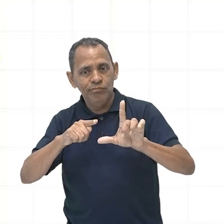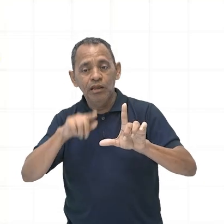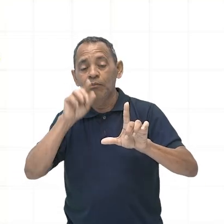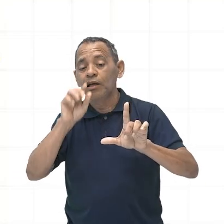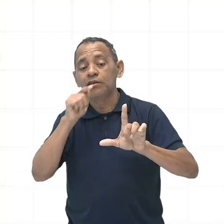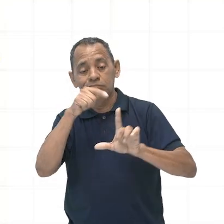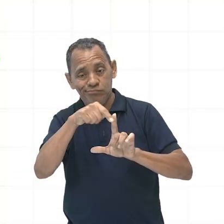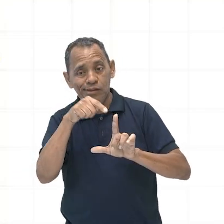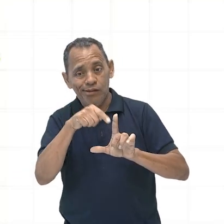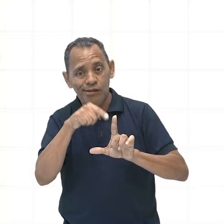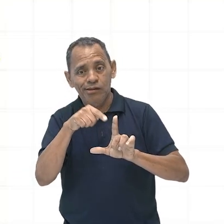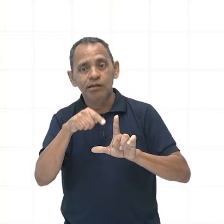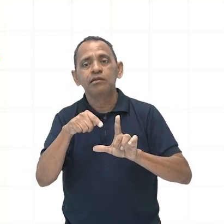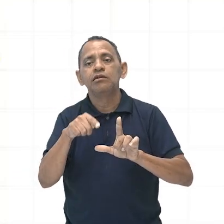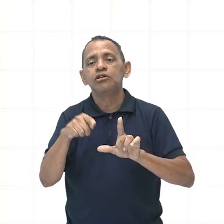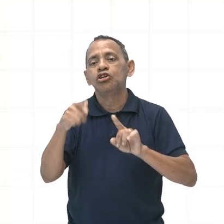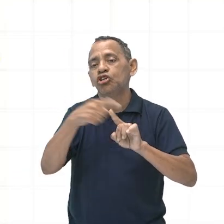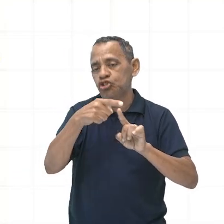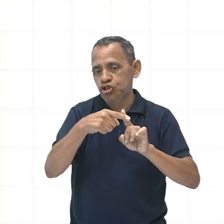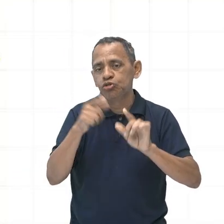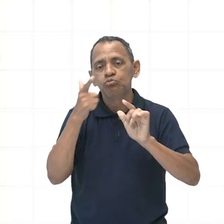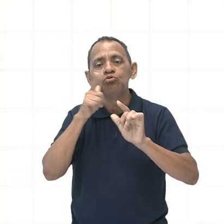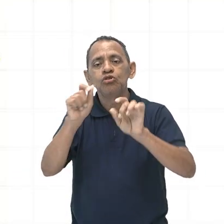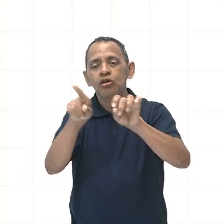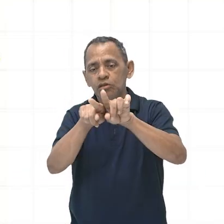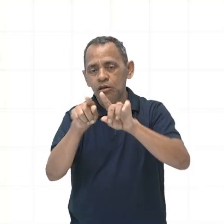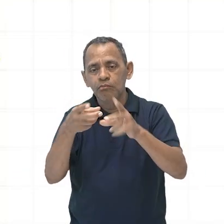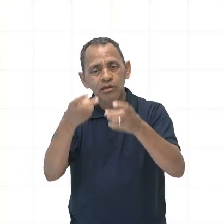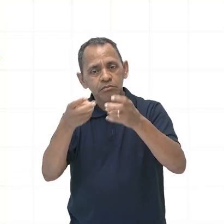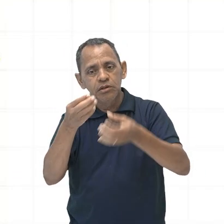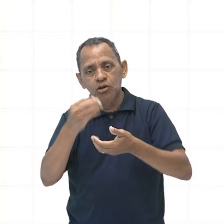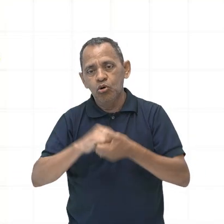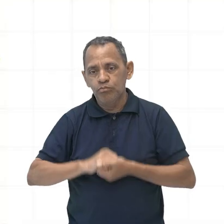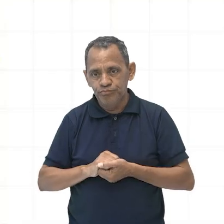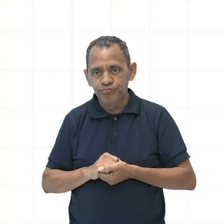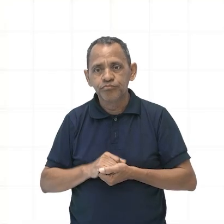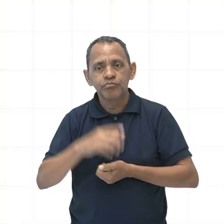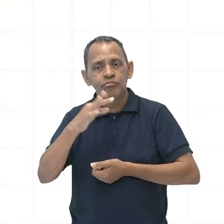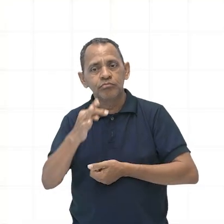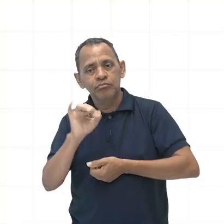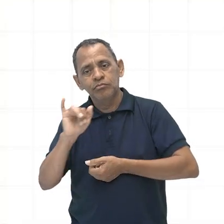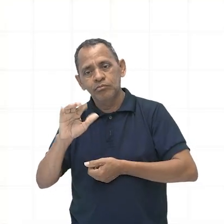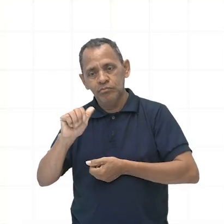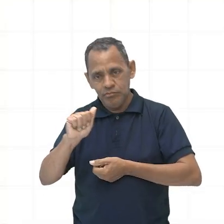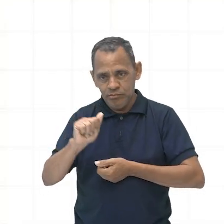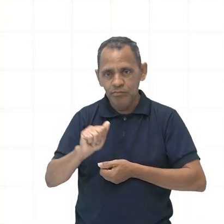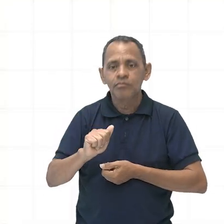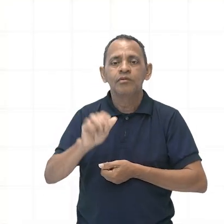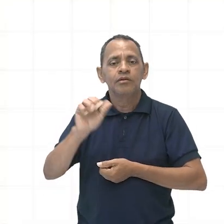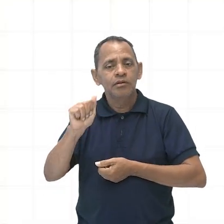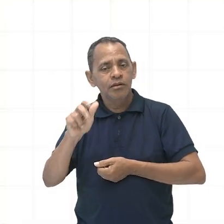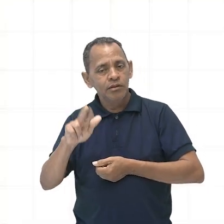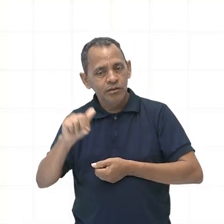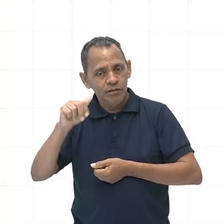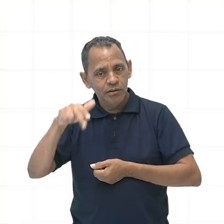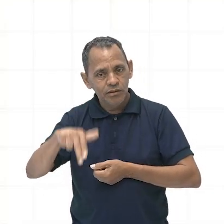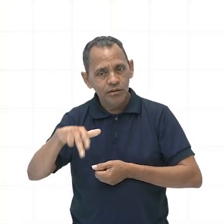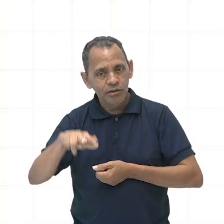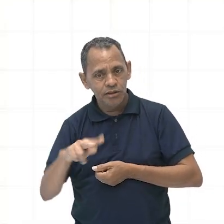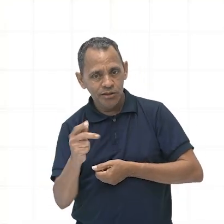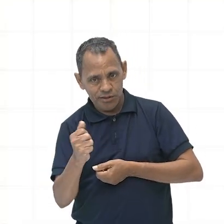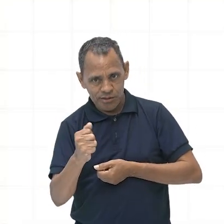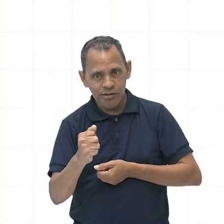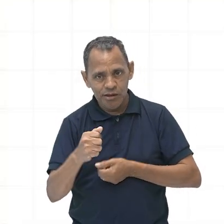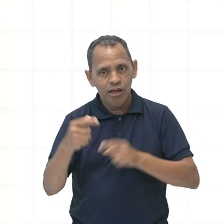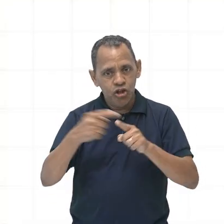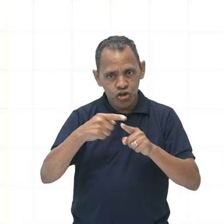pelo movimento. Por isso que também ele é conhecido como teia de aranha, porque ó, esse tipo de gráfico ele pode